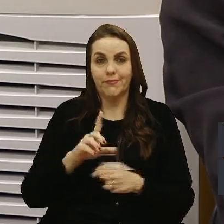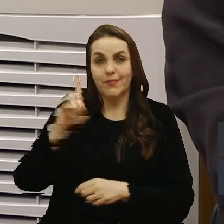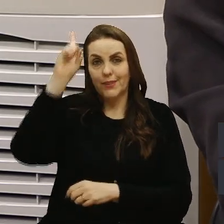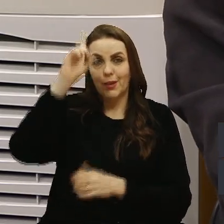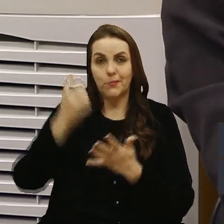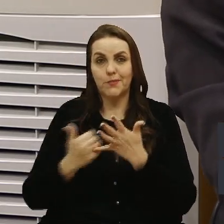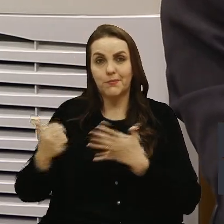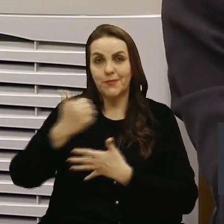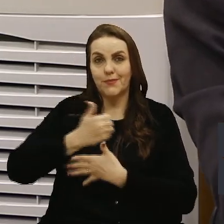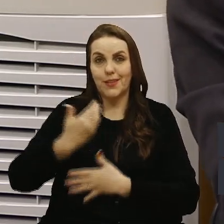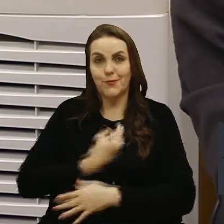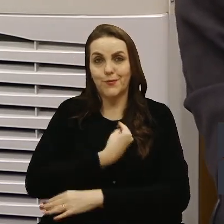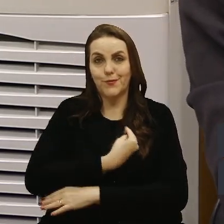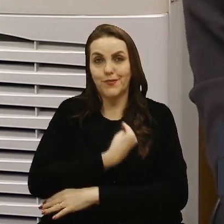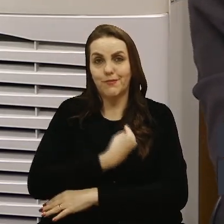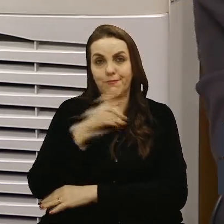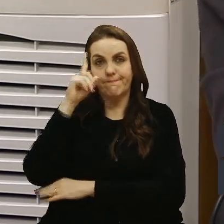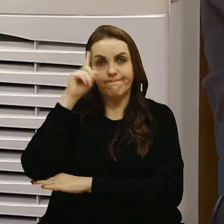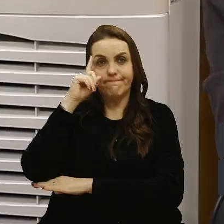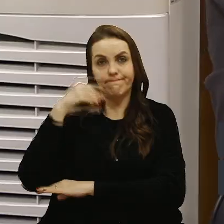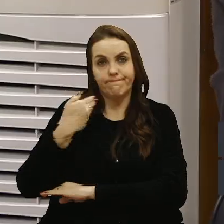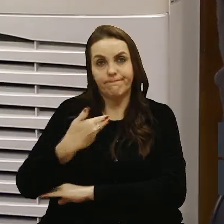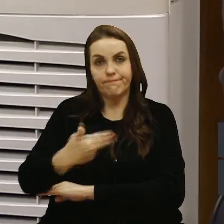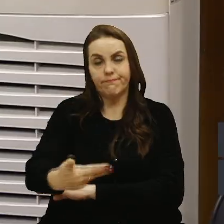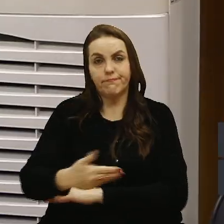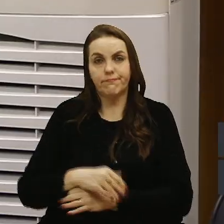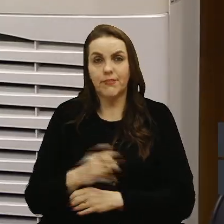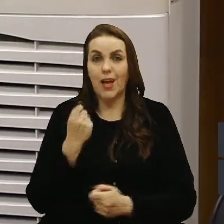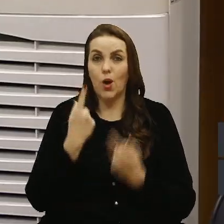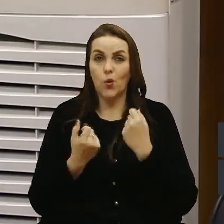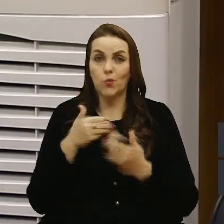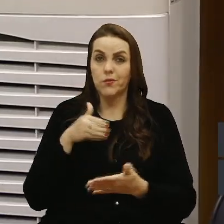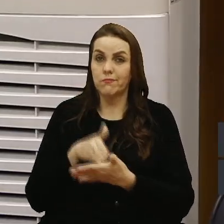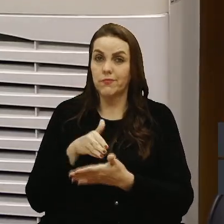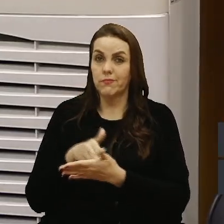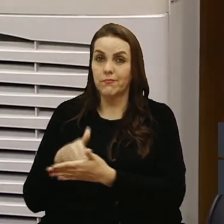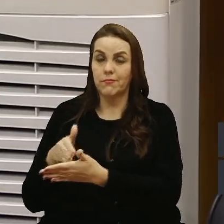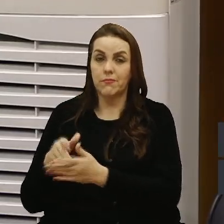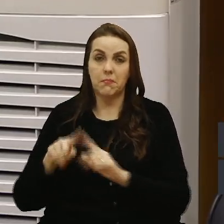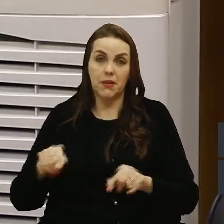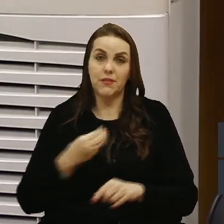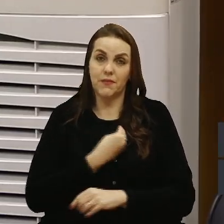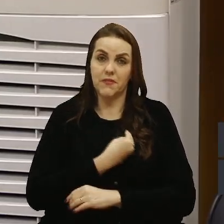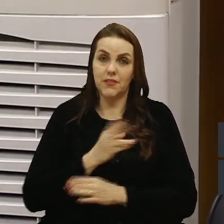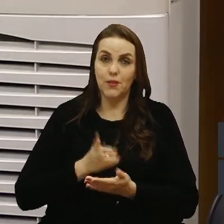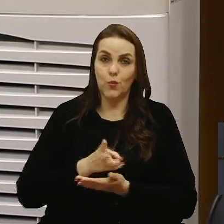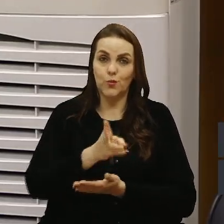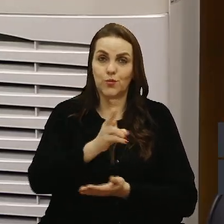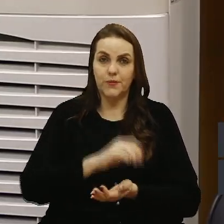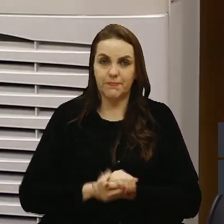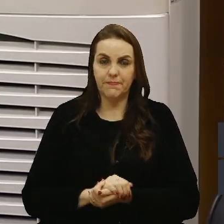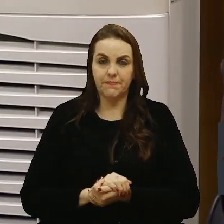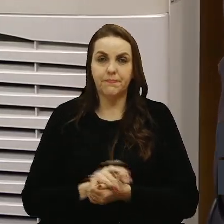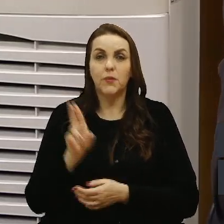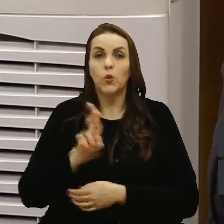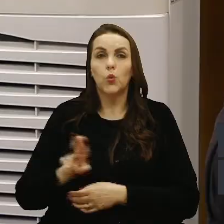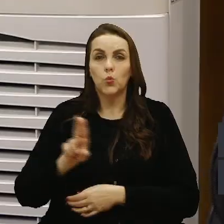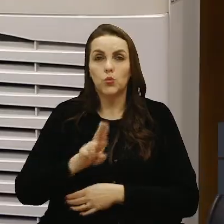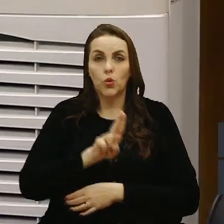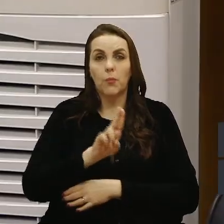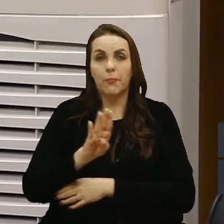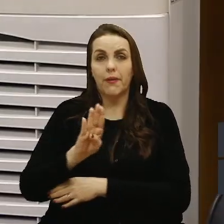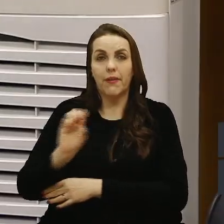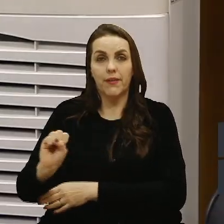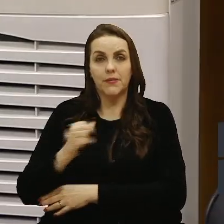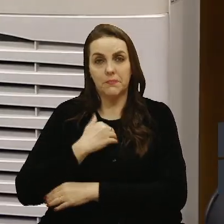estar vivo todos os dias, com algumas limitações, mas a vida segue. Uso a UBS do meu bairro, que